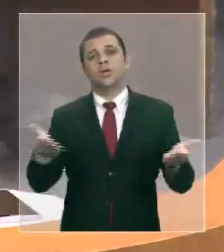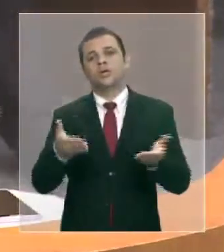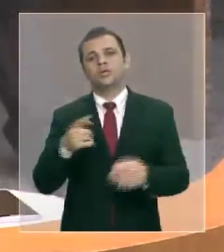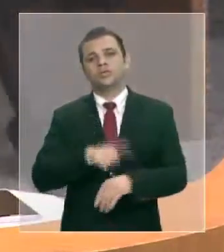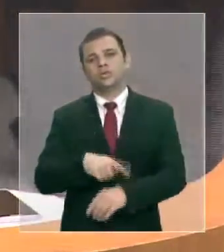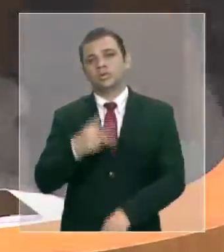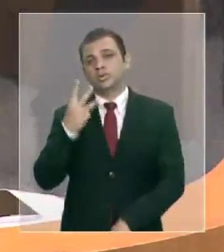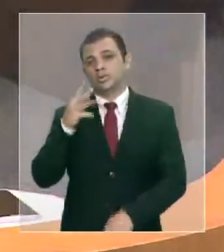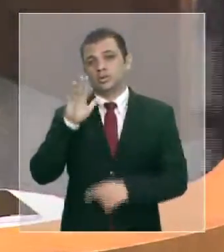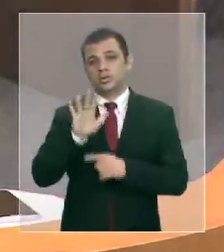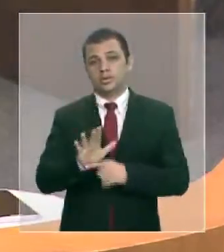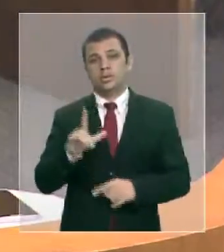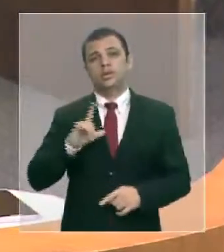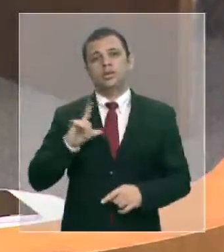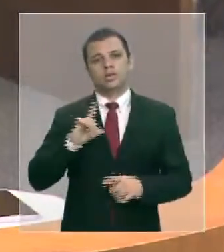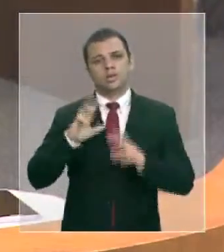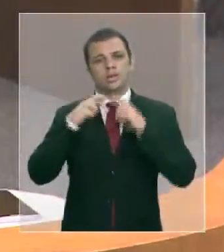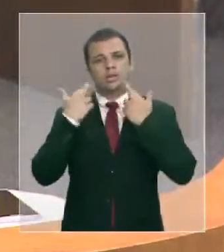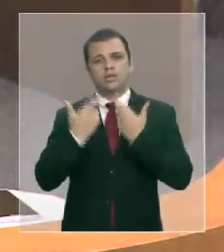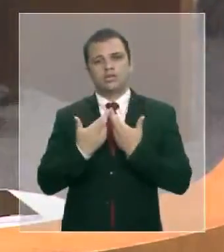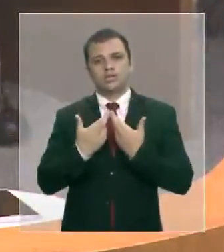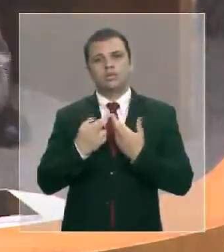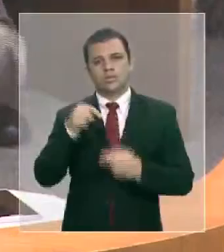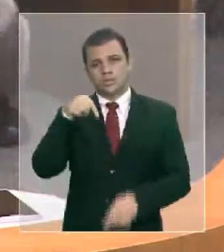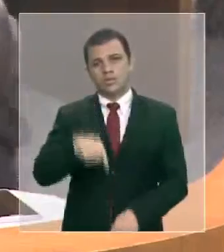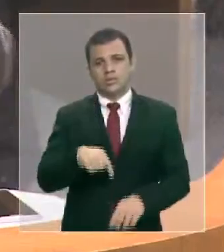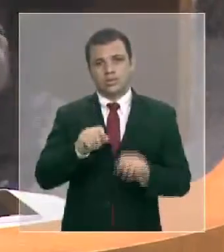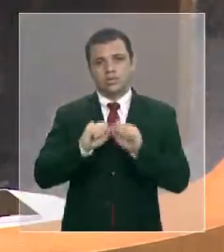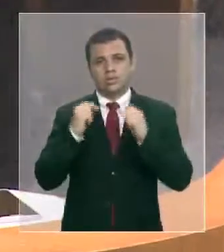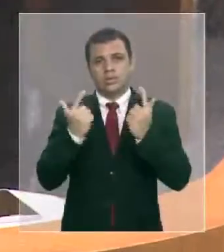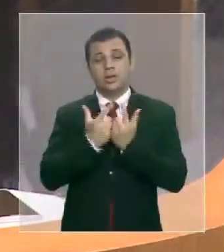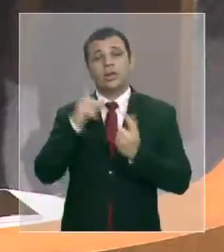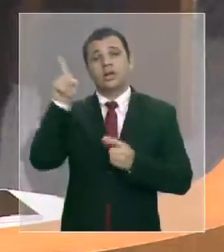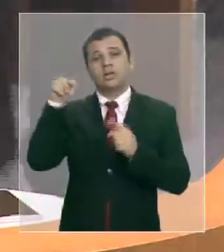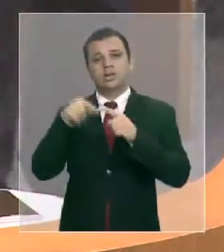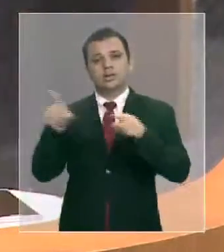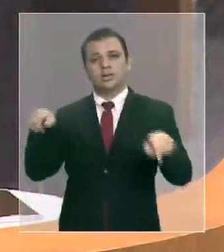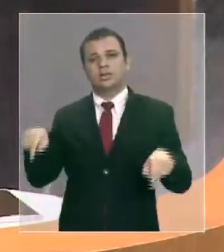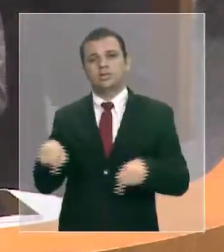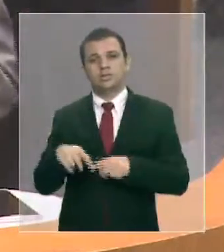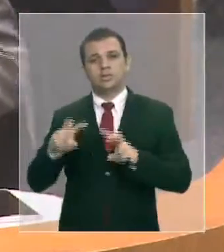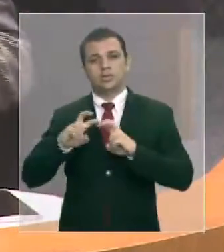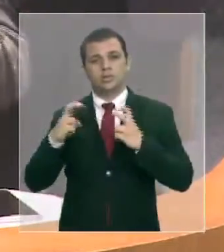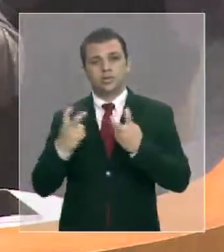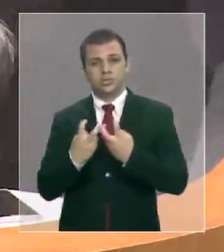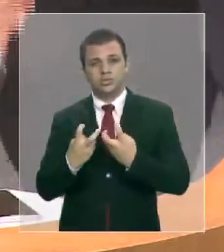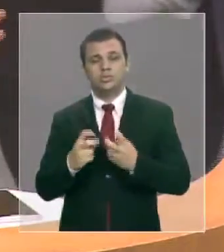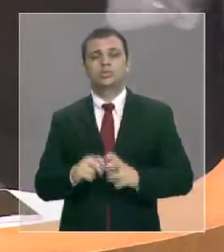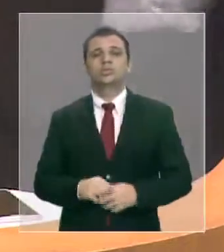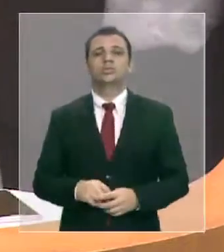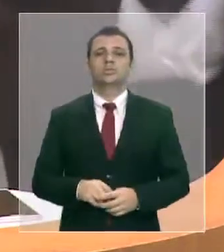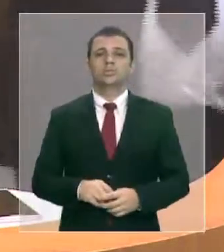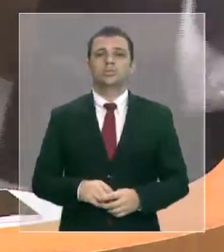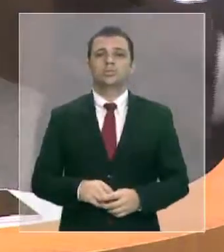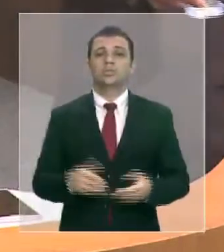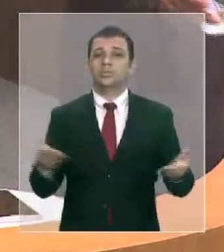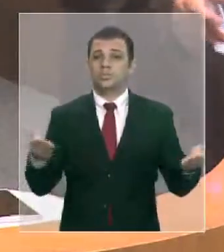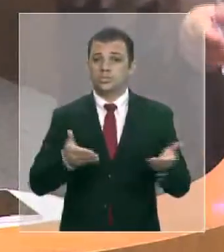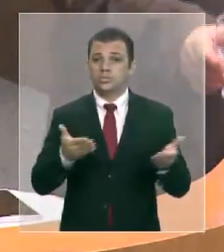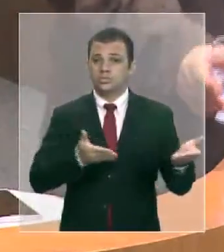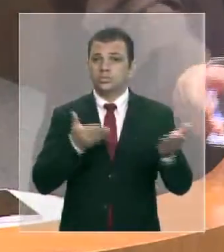horas, nós teremos uma reunião nesta casa, na sala de comissões. Estamos hoje